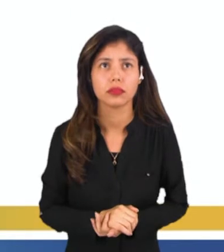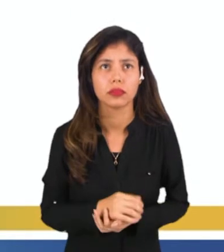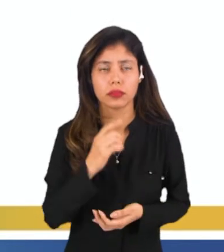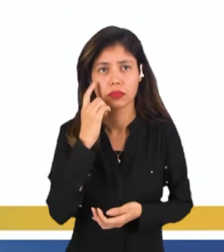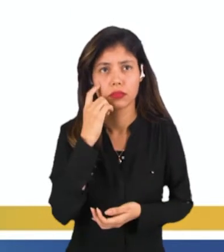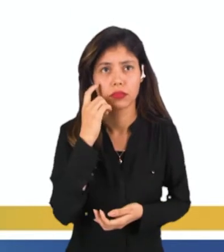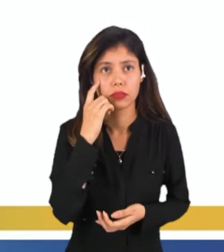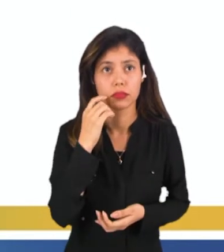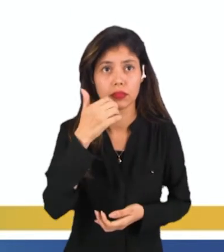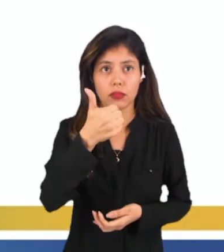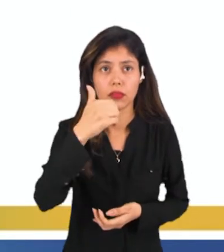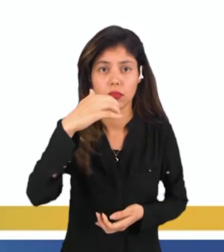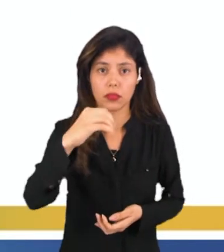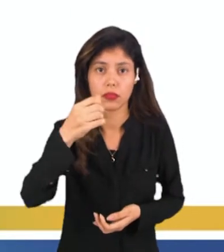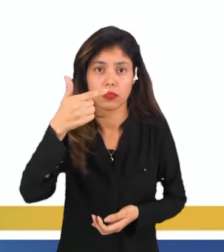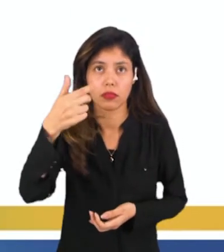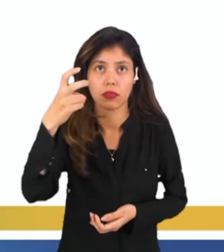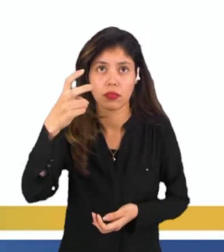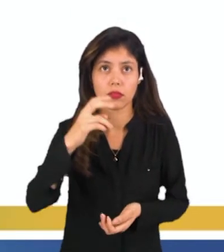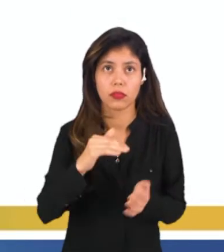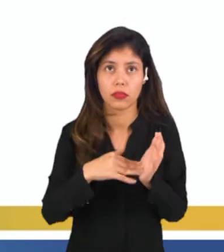Tierra,